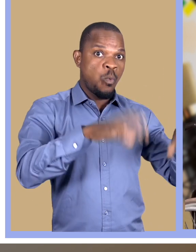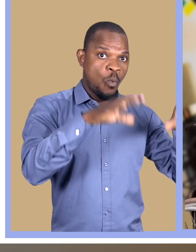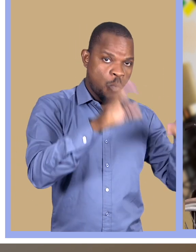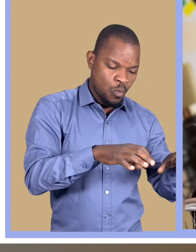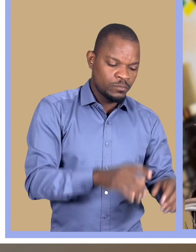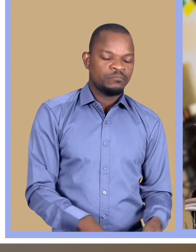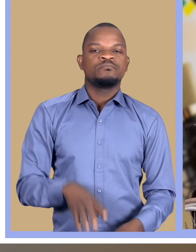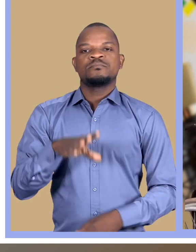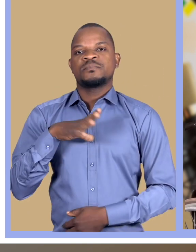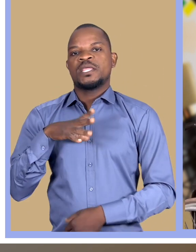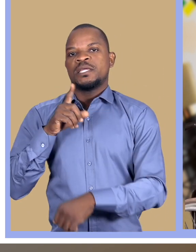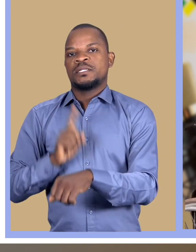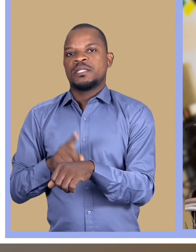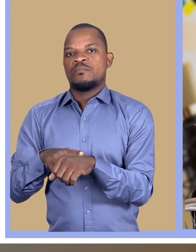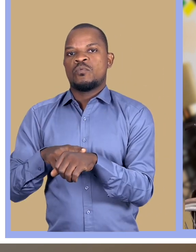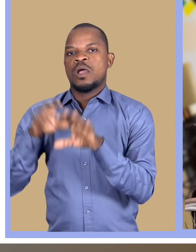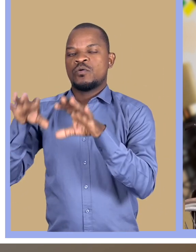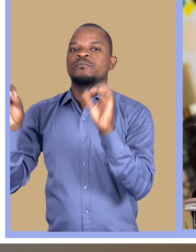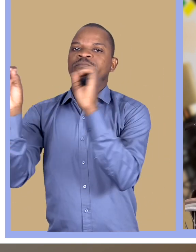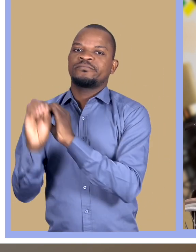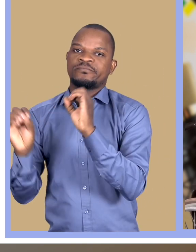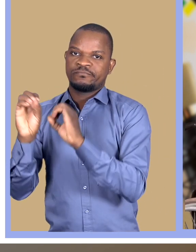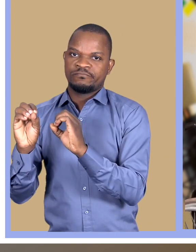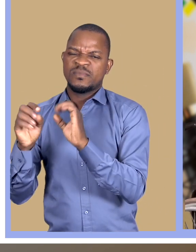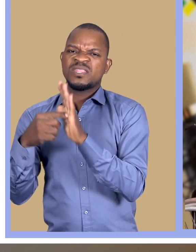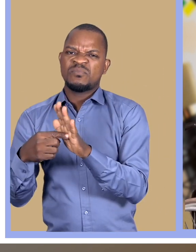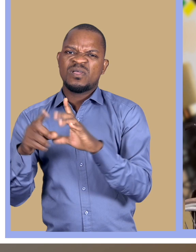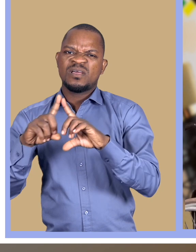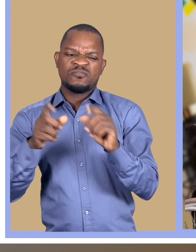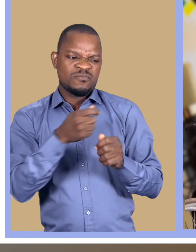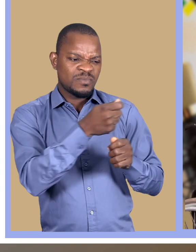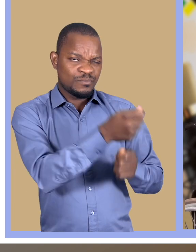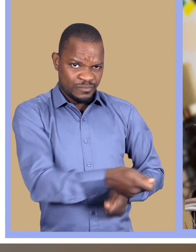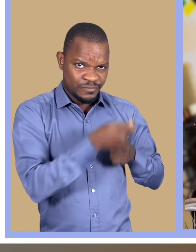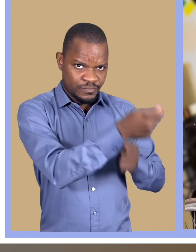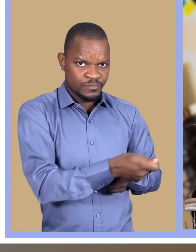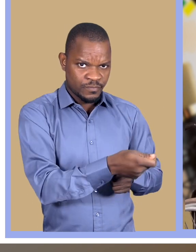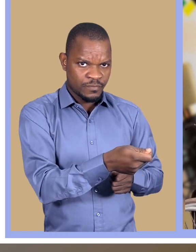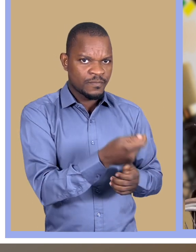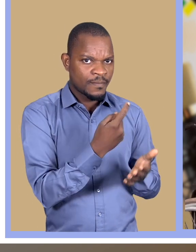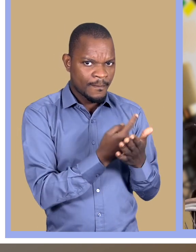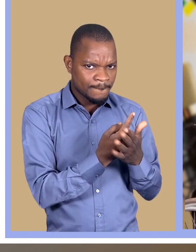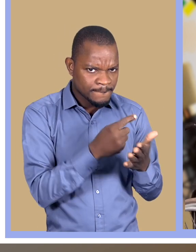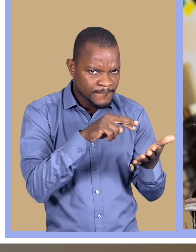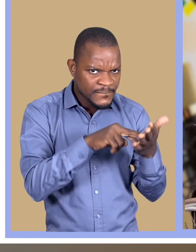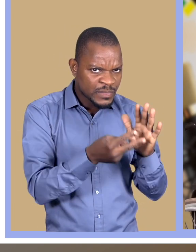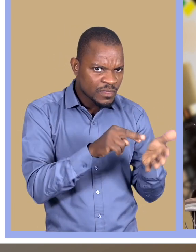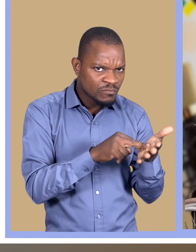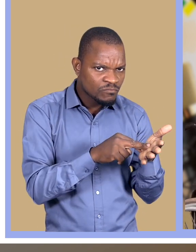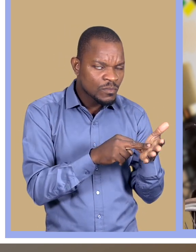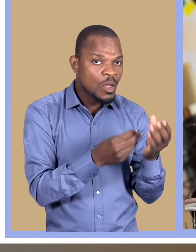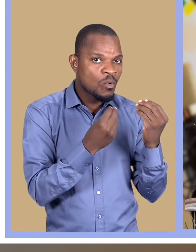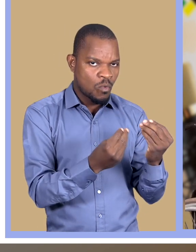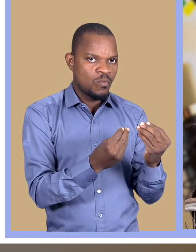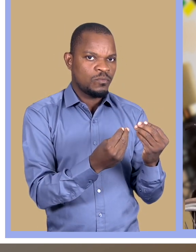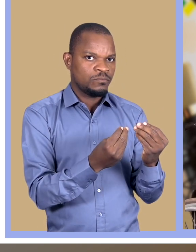questão agrícola, vamos chamar assim, para criar todo o conceito da agricultura, nós temos que ter isto calculado e ter isto